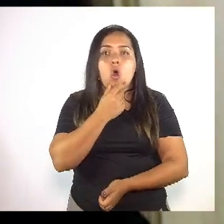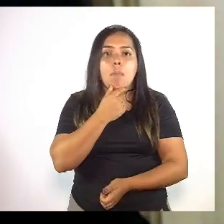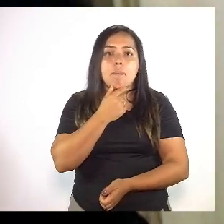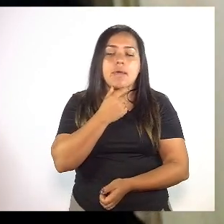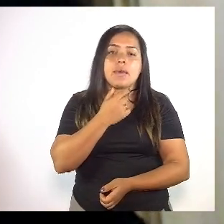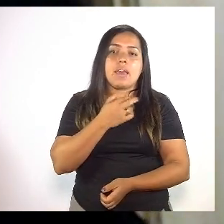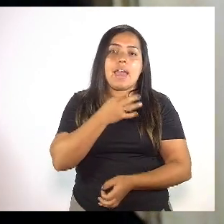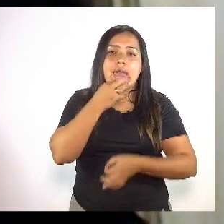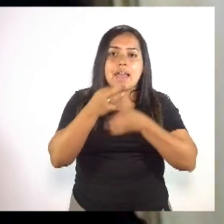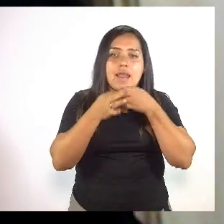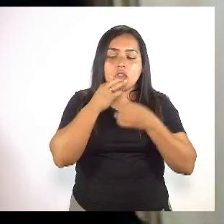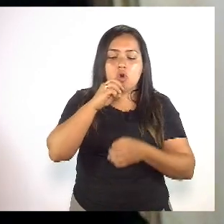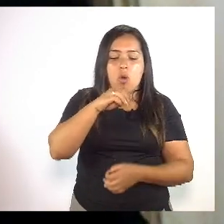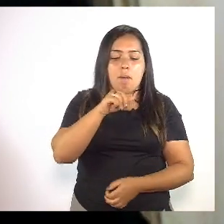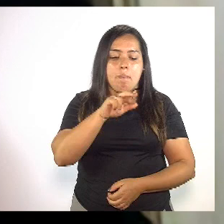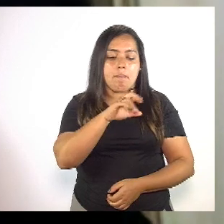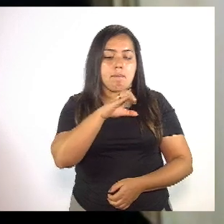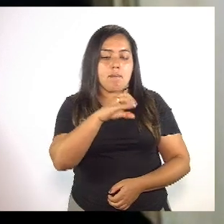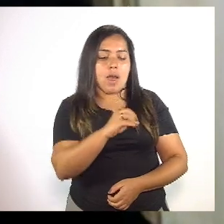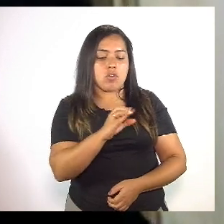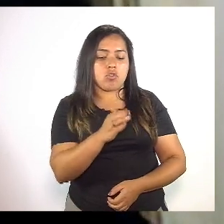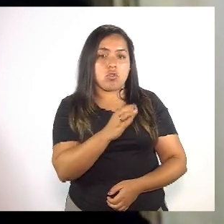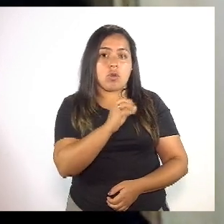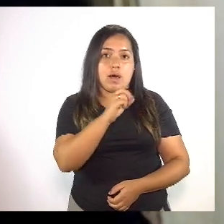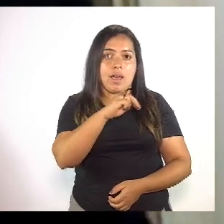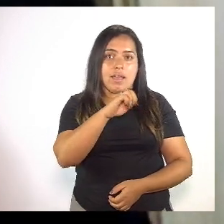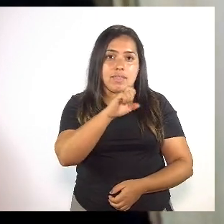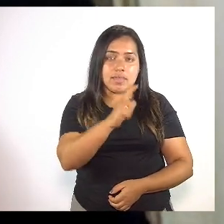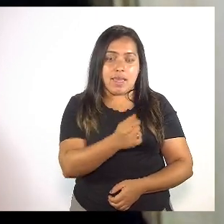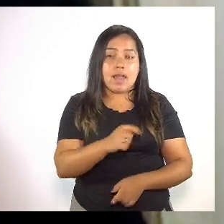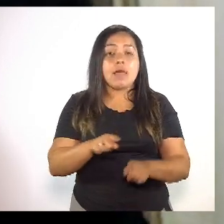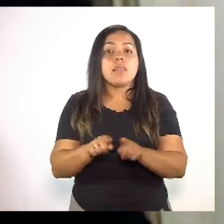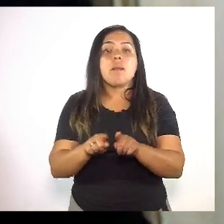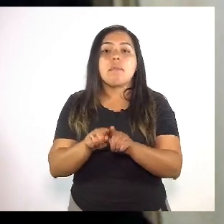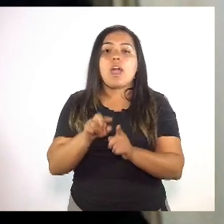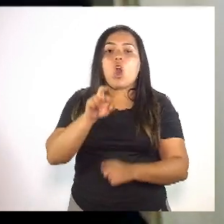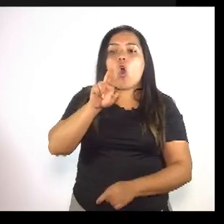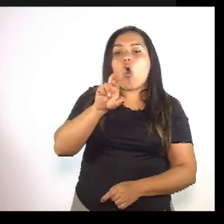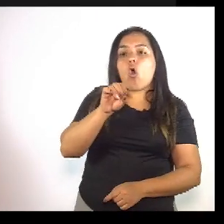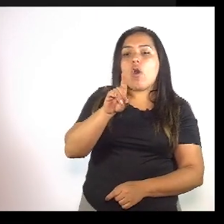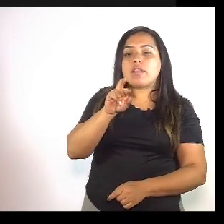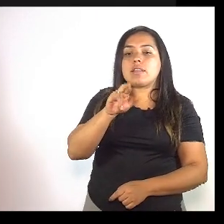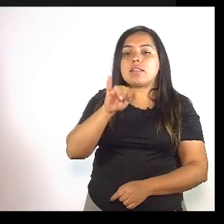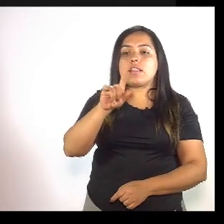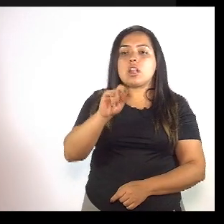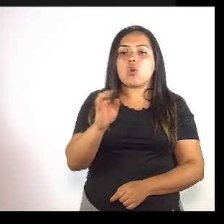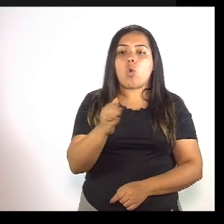Canella. Então, como voto, o deputado Rodrigo Amorim.